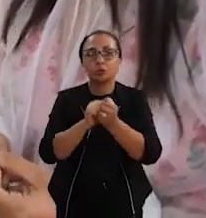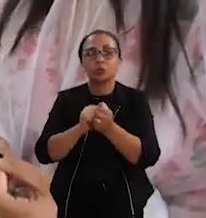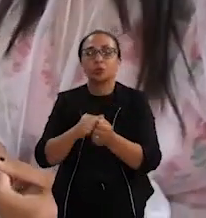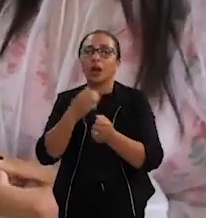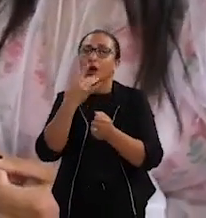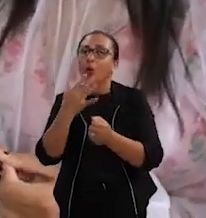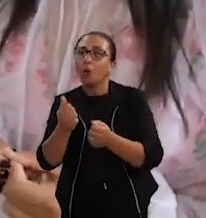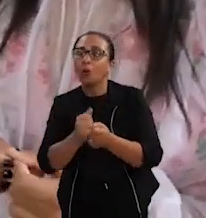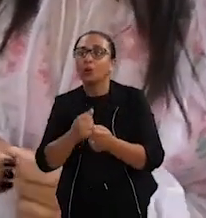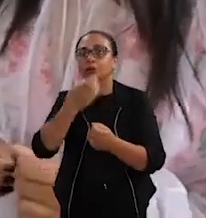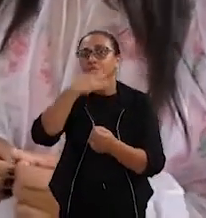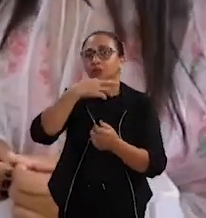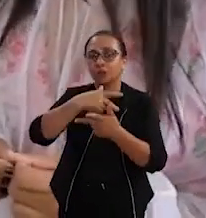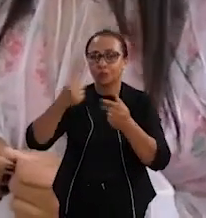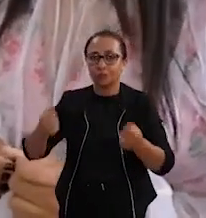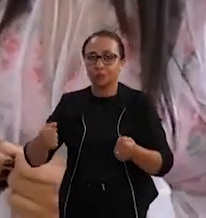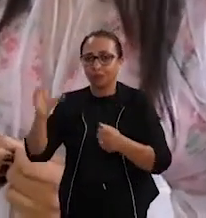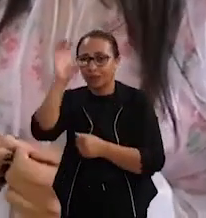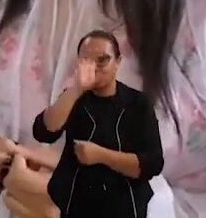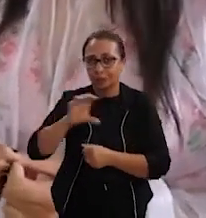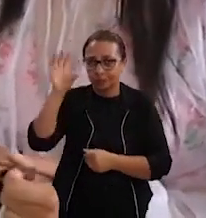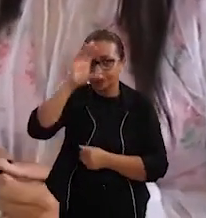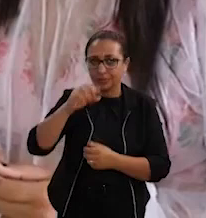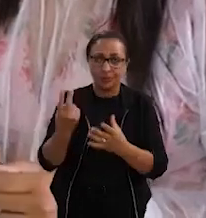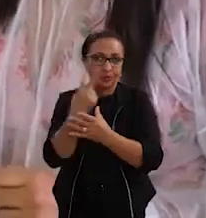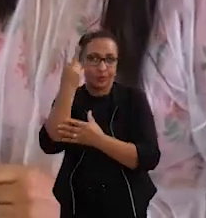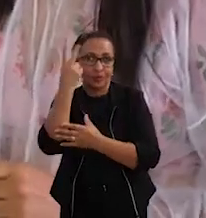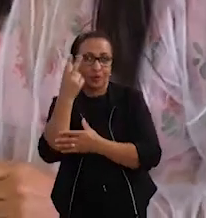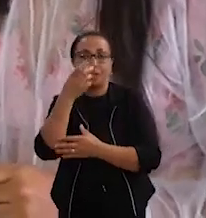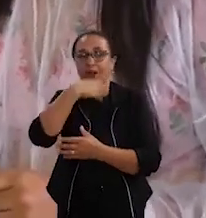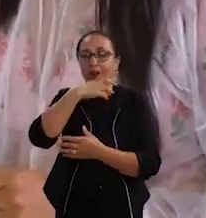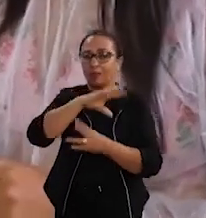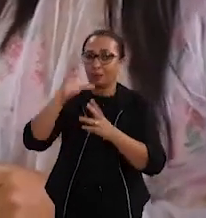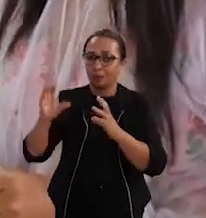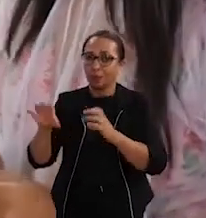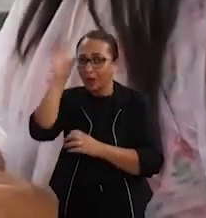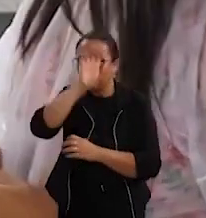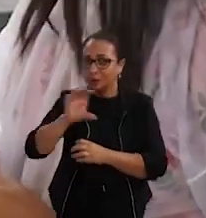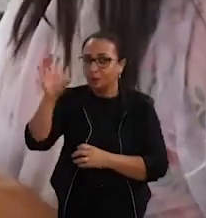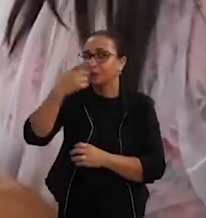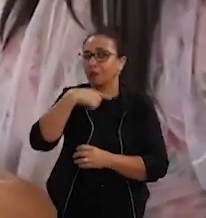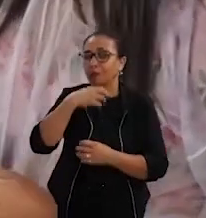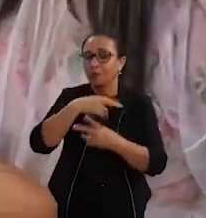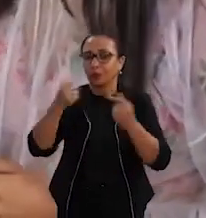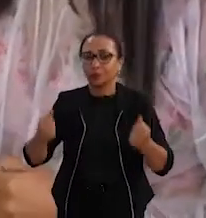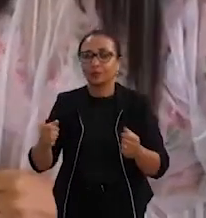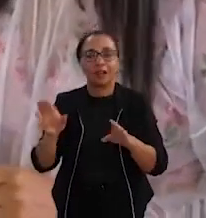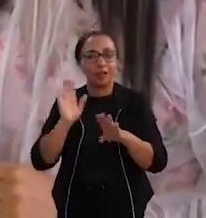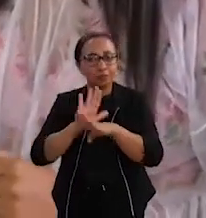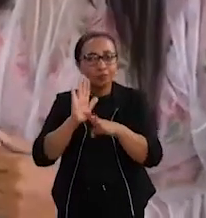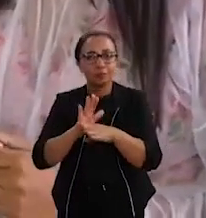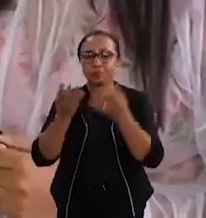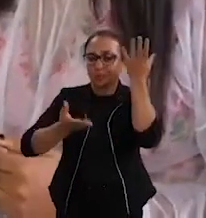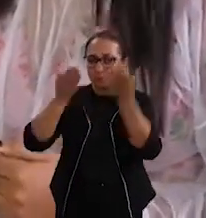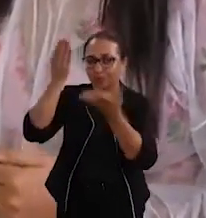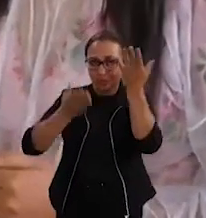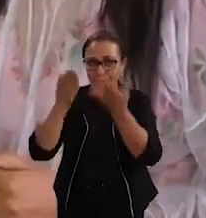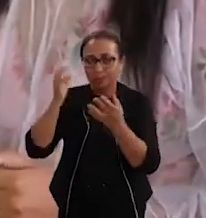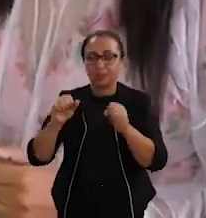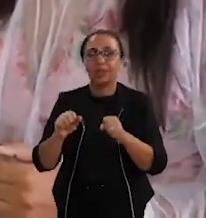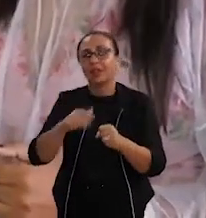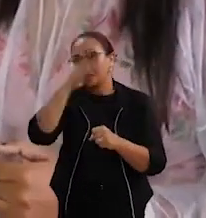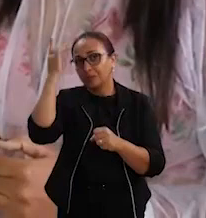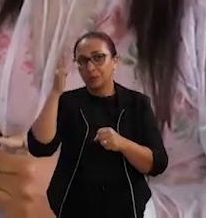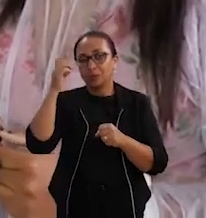frutas regionais, o que acaba agregando valor tanto às frutas da região, como também ajudando na economia local, com